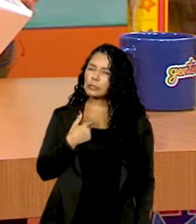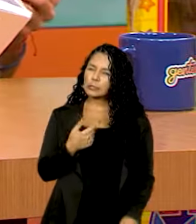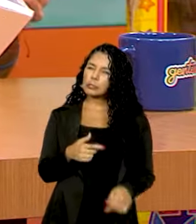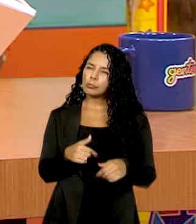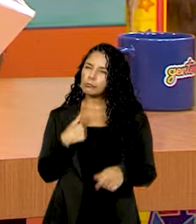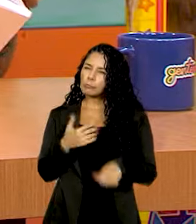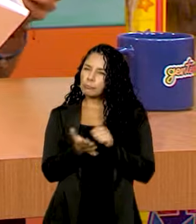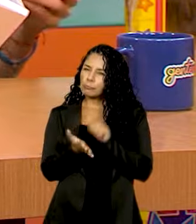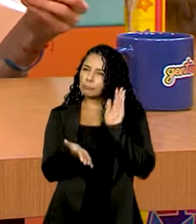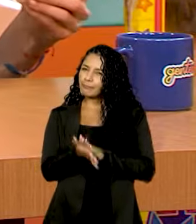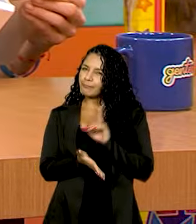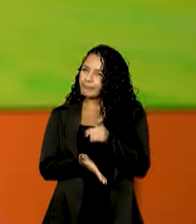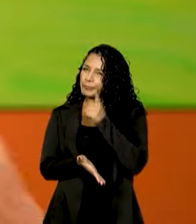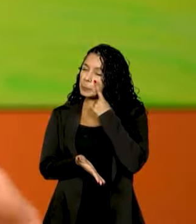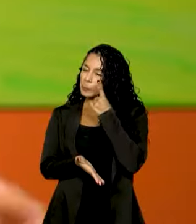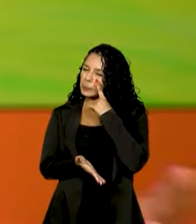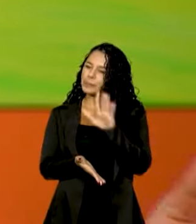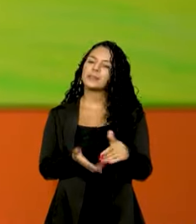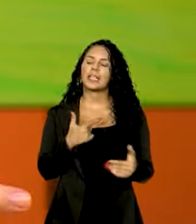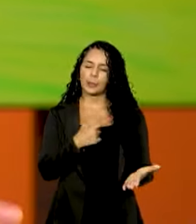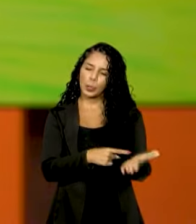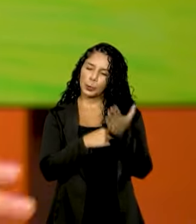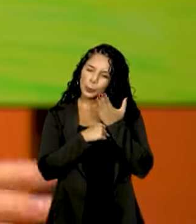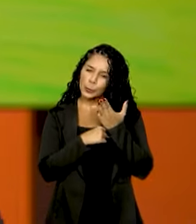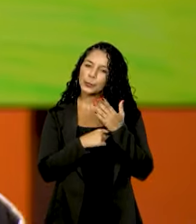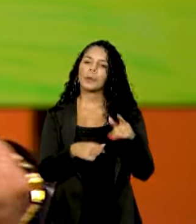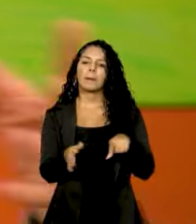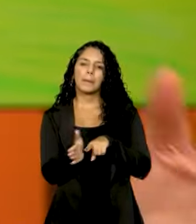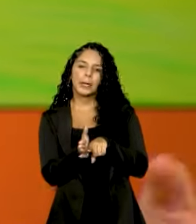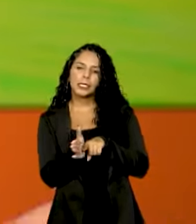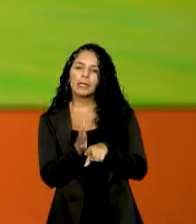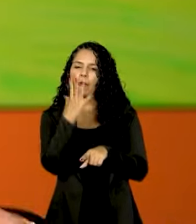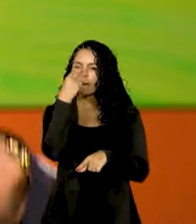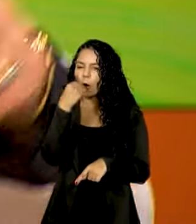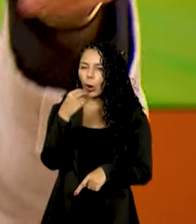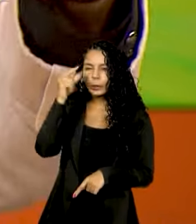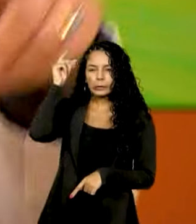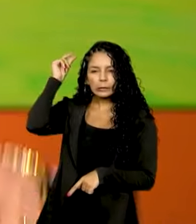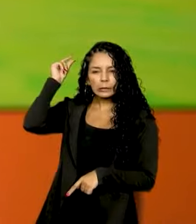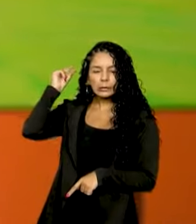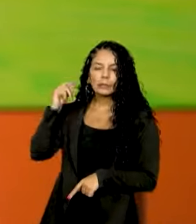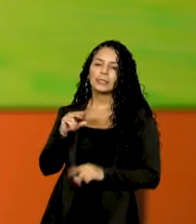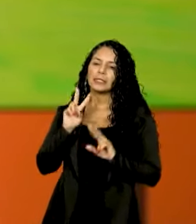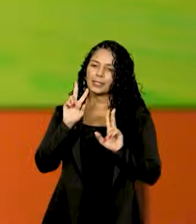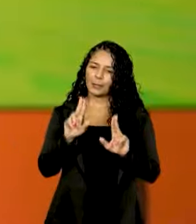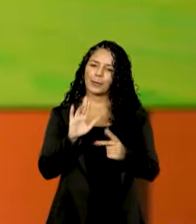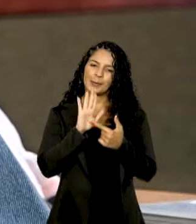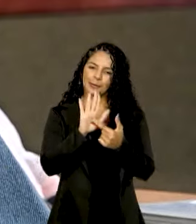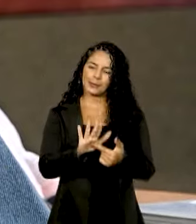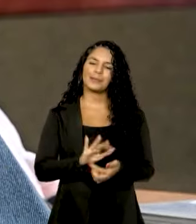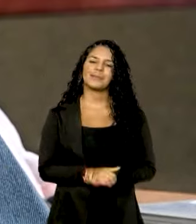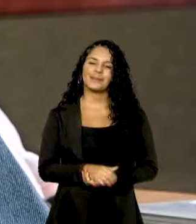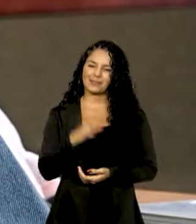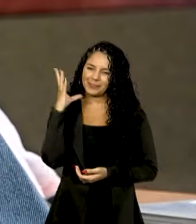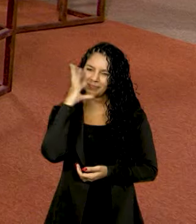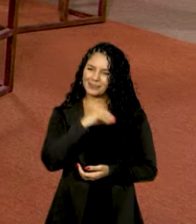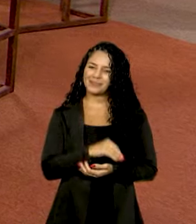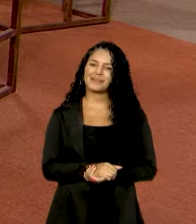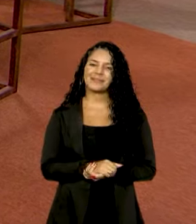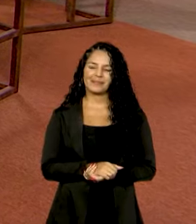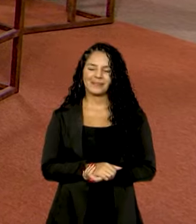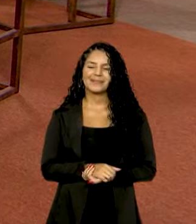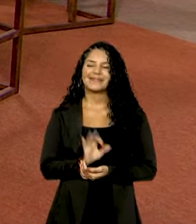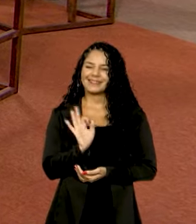hein, Gili? Mas aí foi bom, porque ele me ajudou a pesquisar fotos antigas, como vocês muito botaram legal. Aí. Coisa mais. Eu seria aí, muita